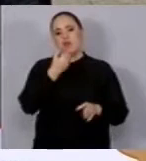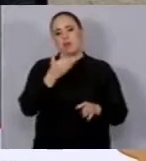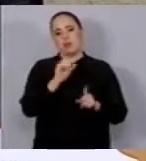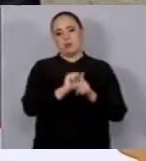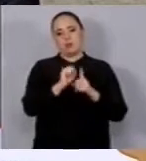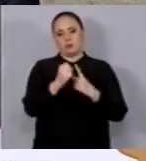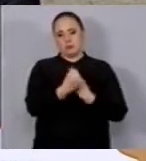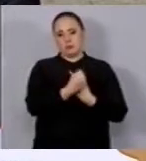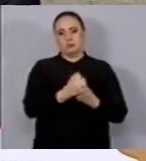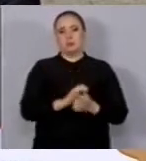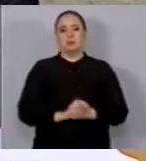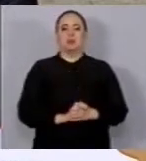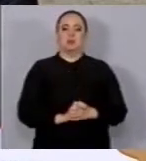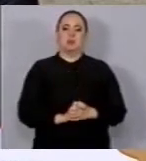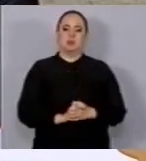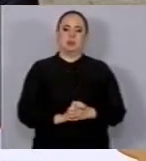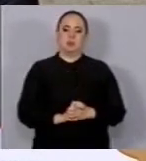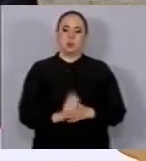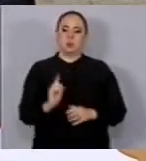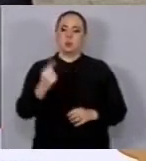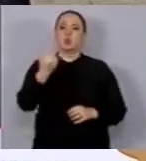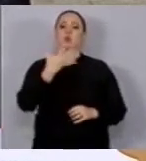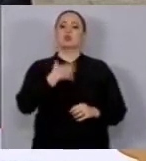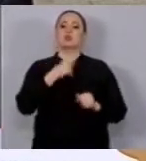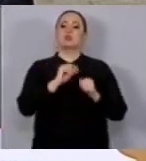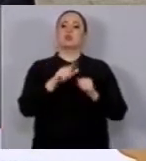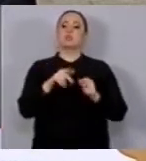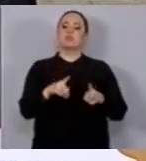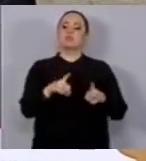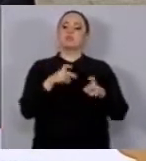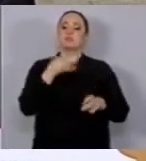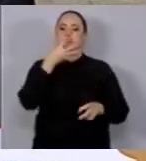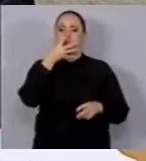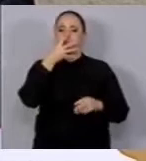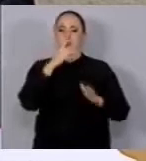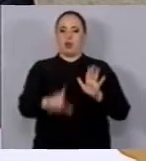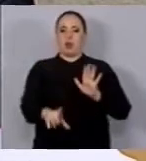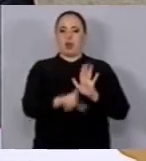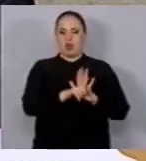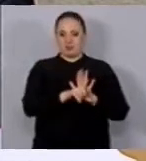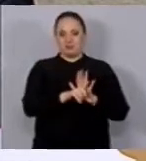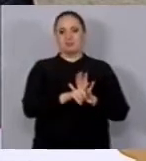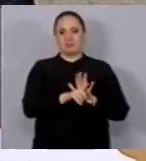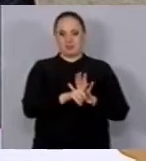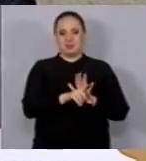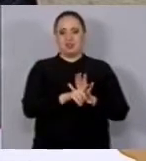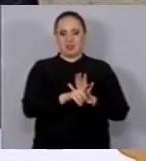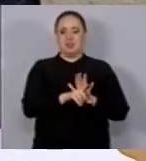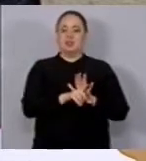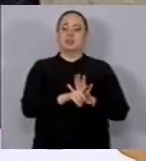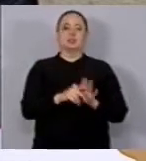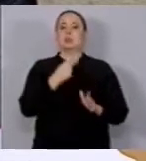de fazê-lo é observando a lei, seus ritos, sem procrastinações, mas